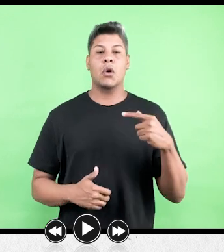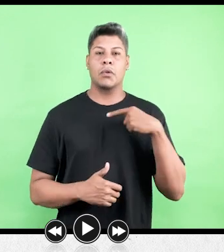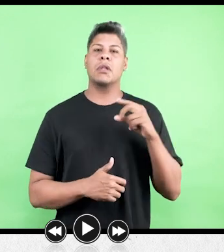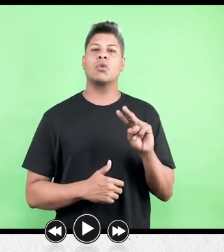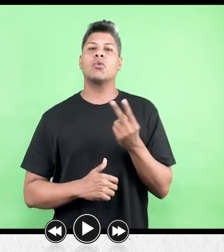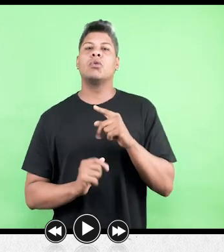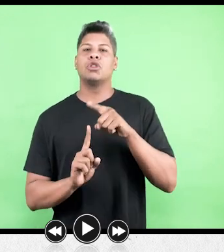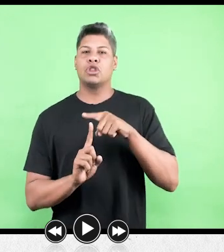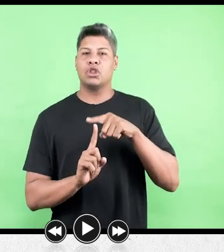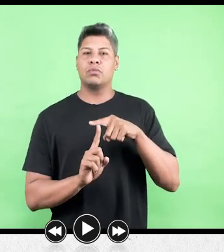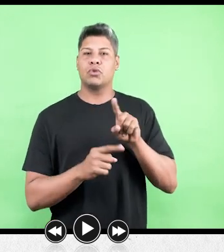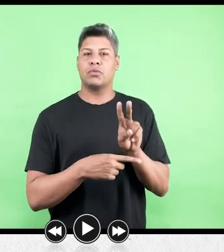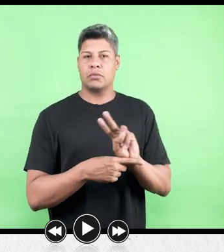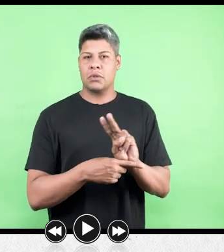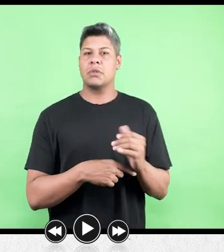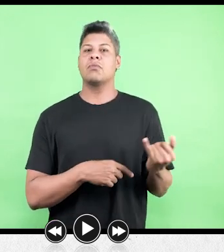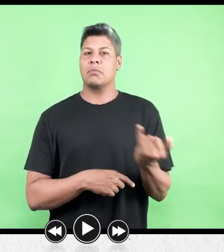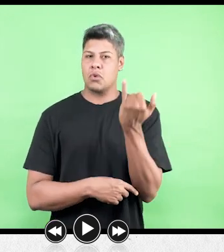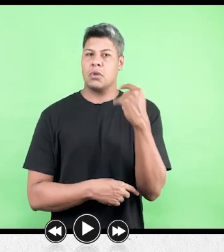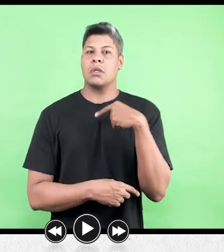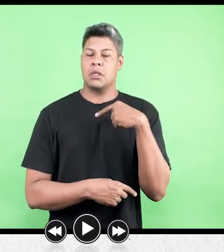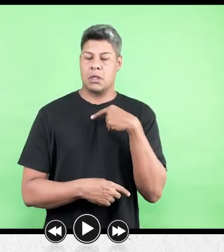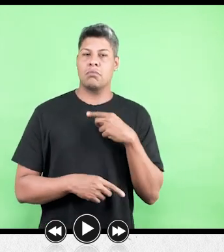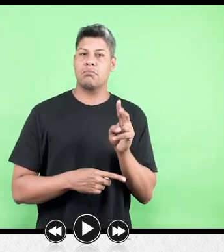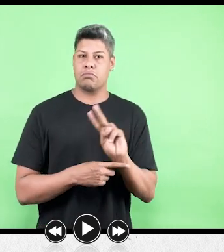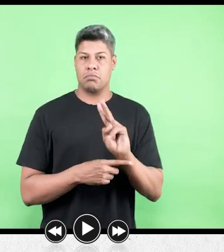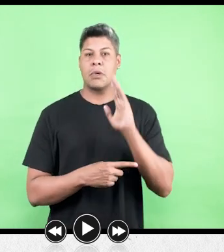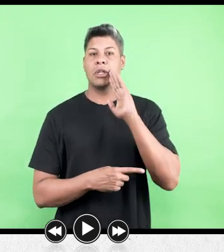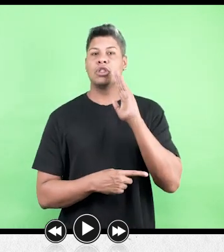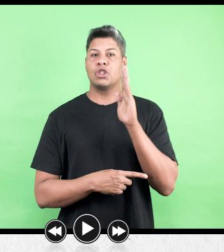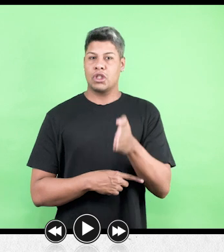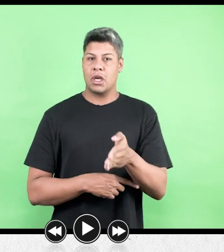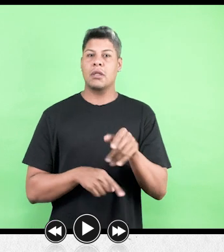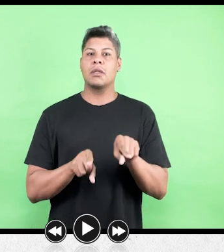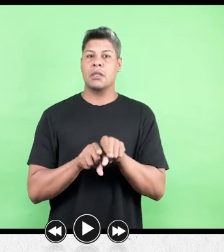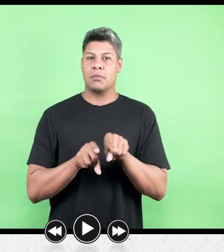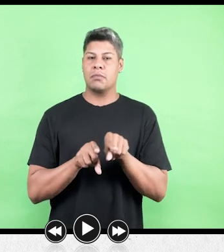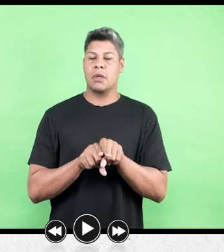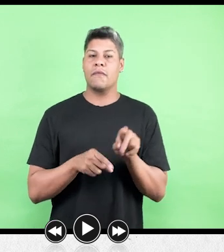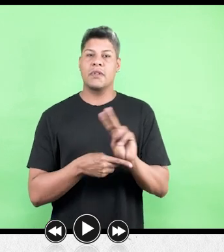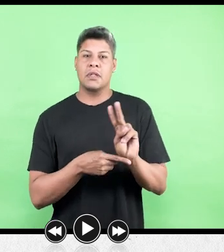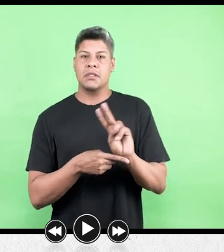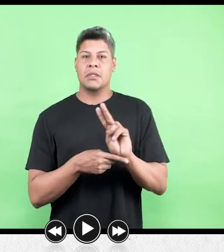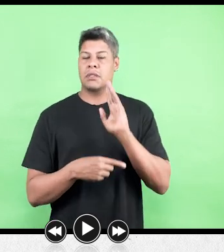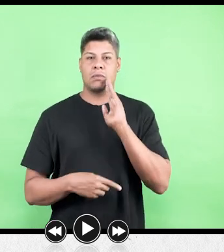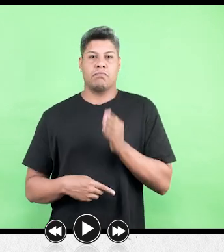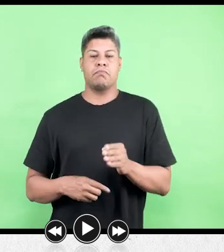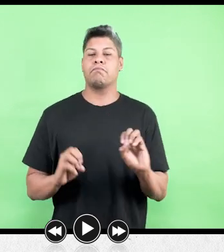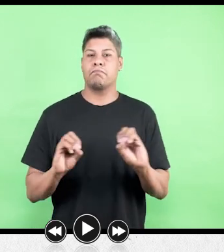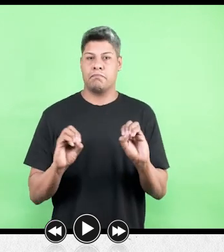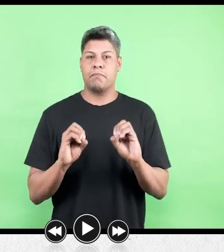dois tipos de fiscalização que são importantes: a parte da fiscalização direta e toda a parte da fiscalização indireta. Então, começando